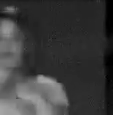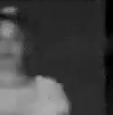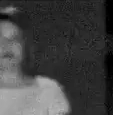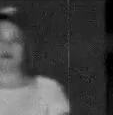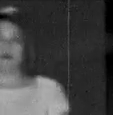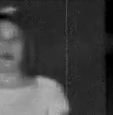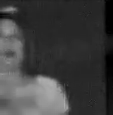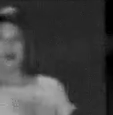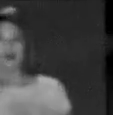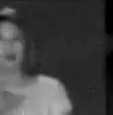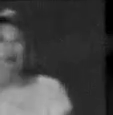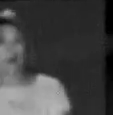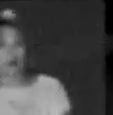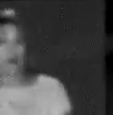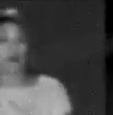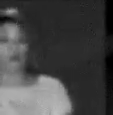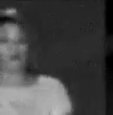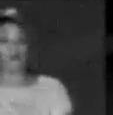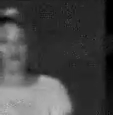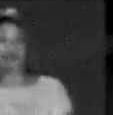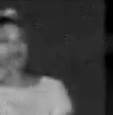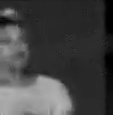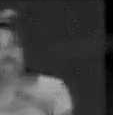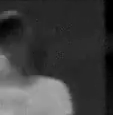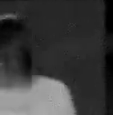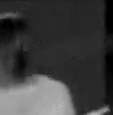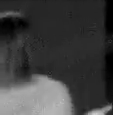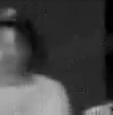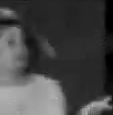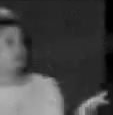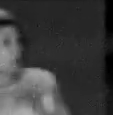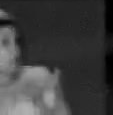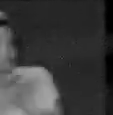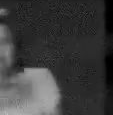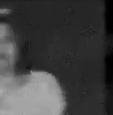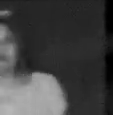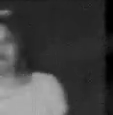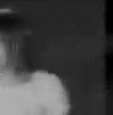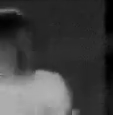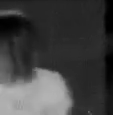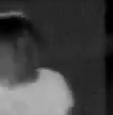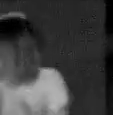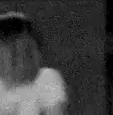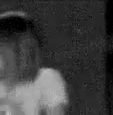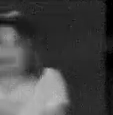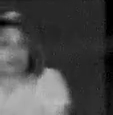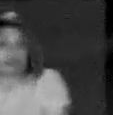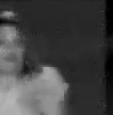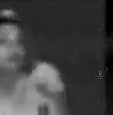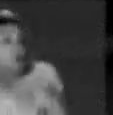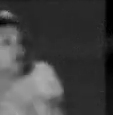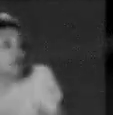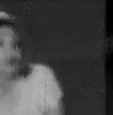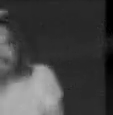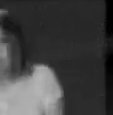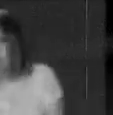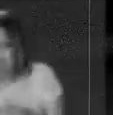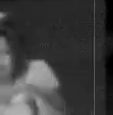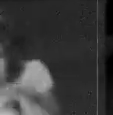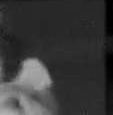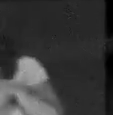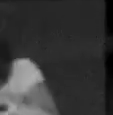parte da culpa é dos senhores que aqui estão. Não tem saúde, não tem educação, não tem infraestrutura, não tem saneamento. O que